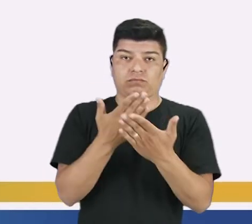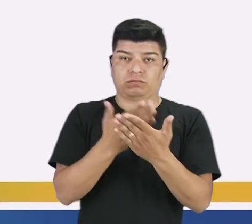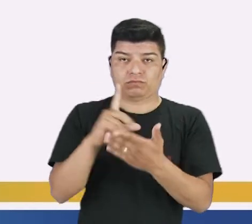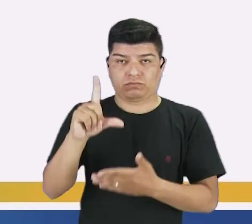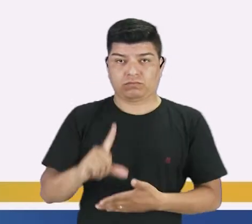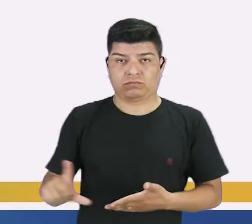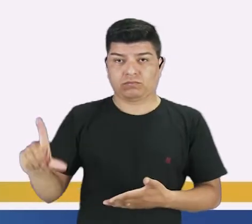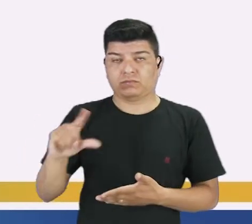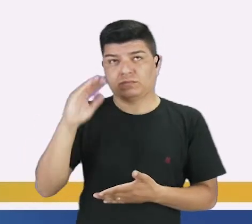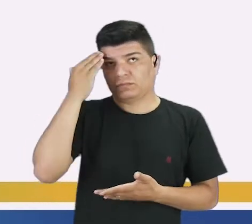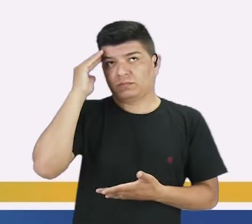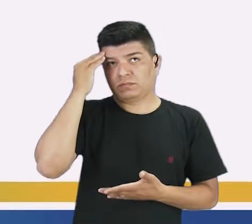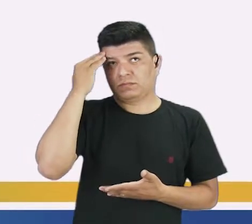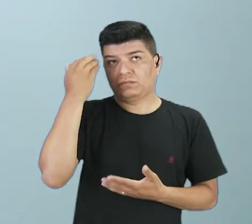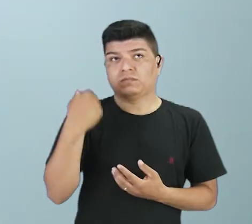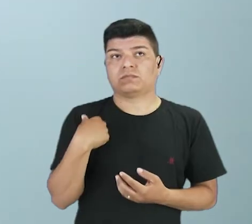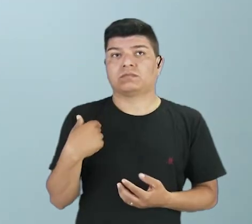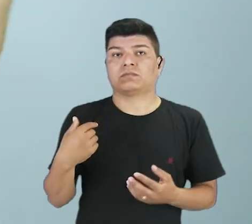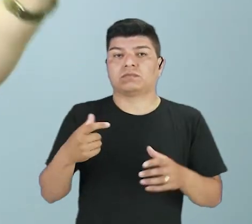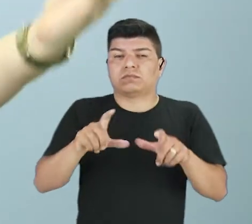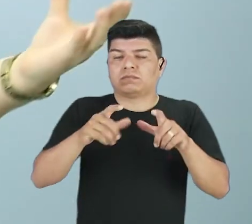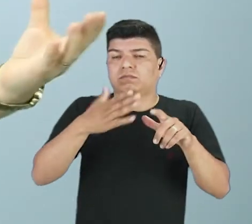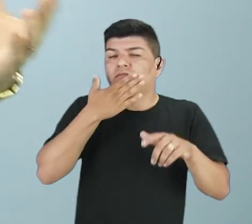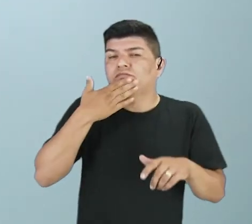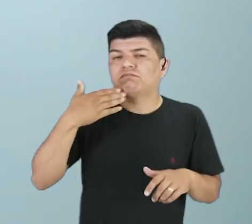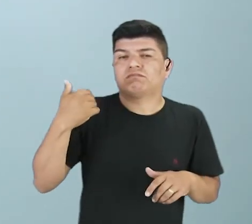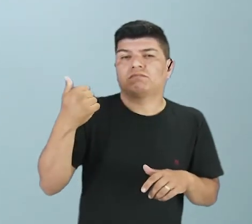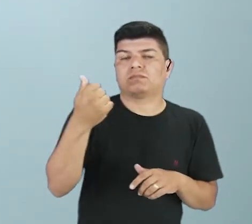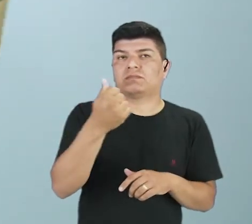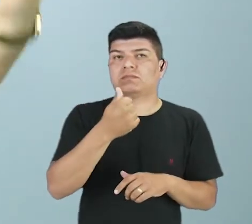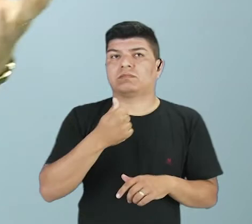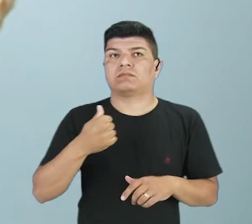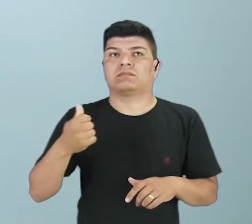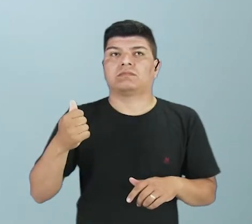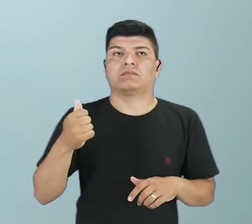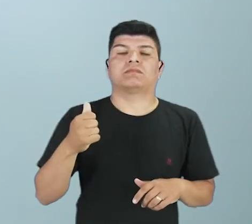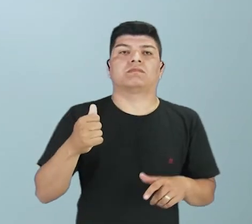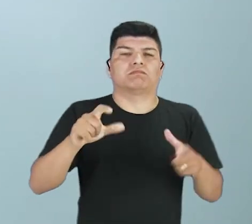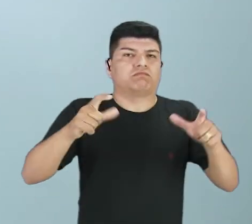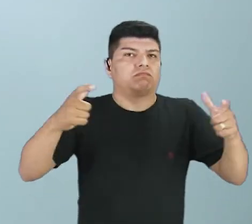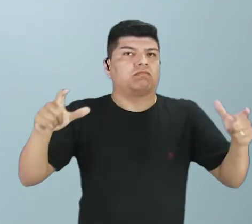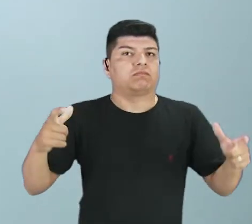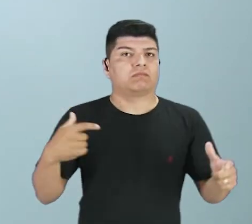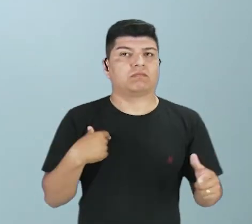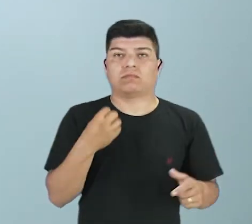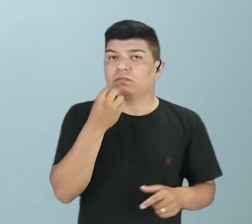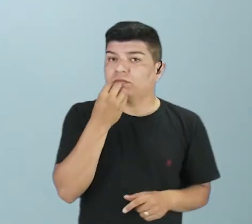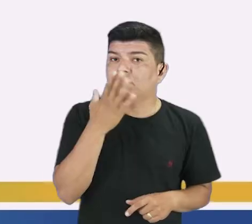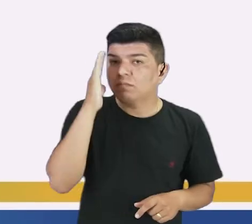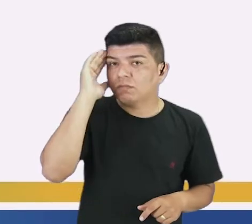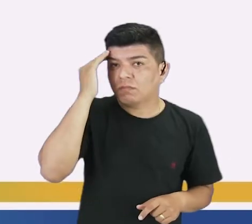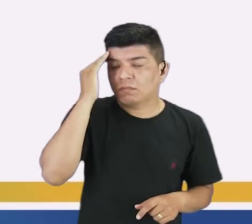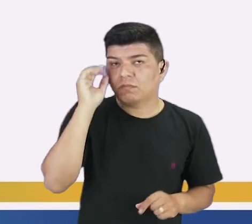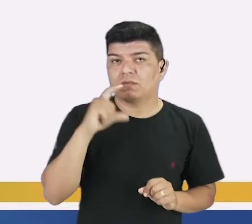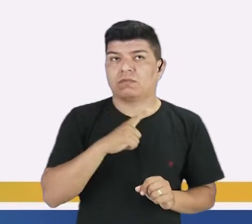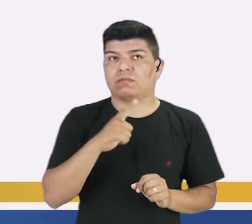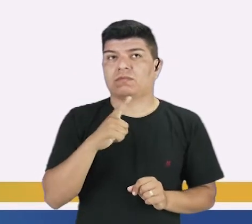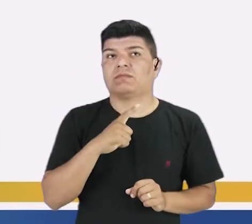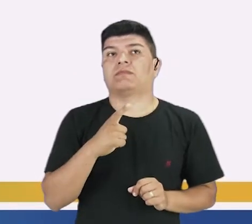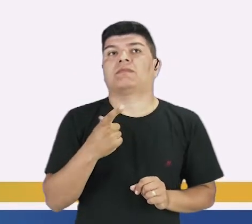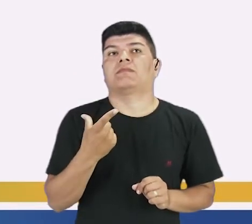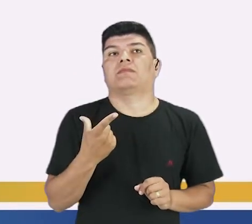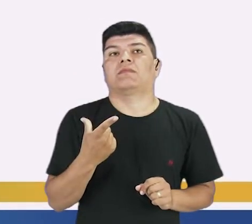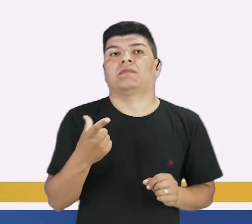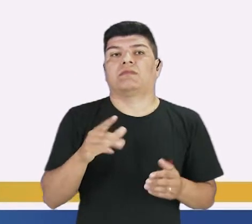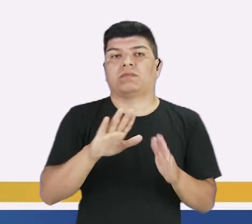você possa entender de uma maneira mais ampla, mais macro, é bom que você entenda que